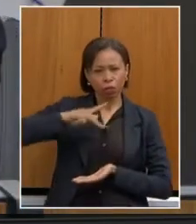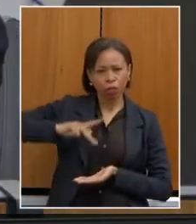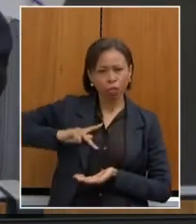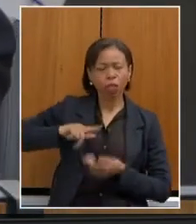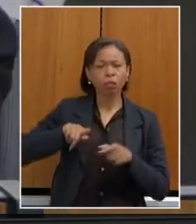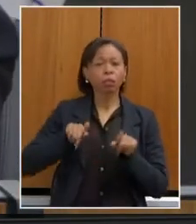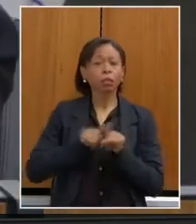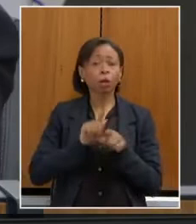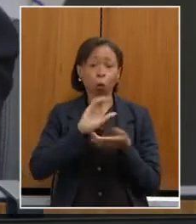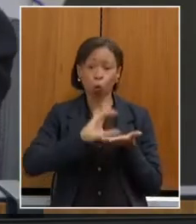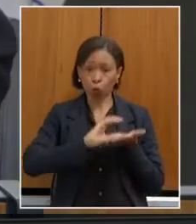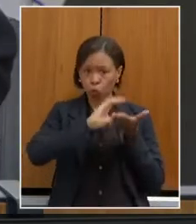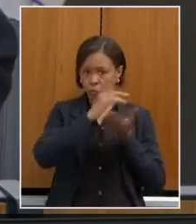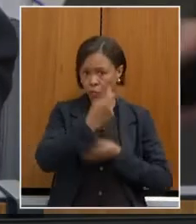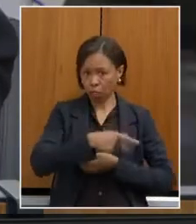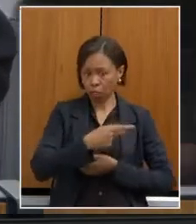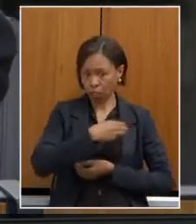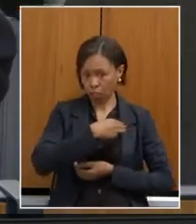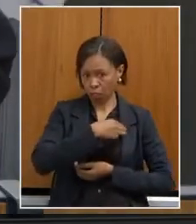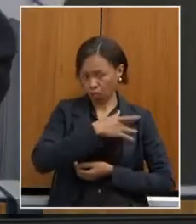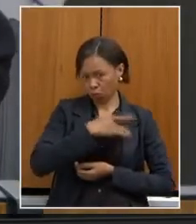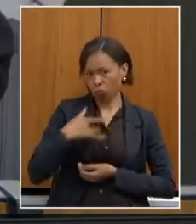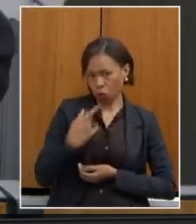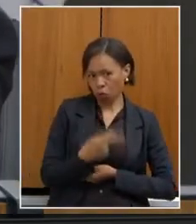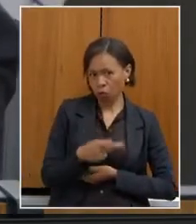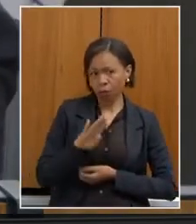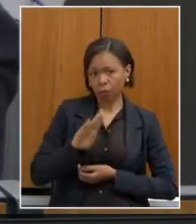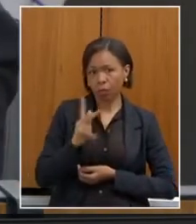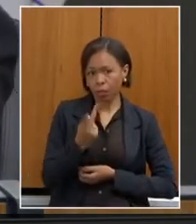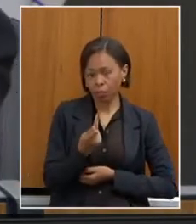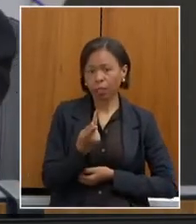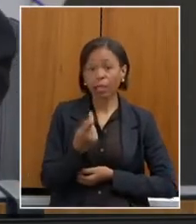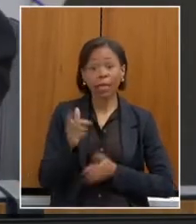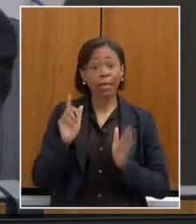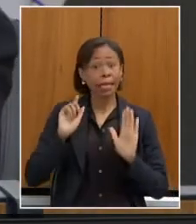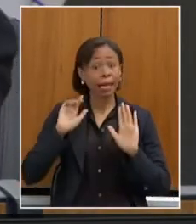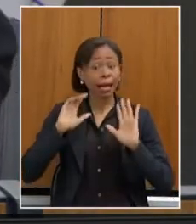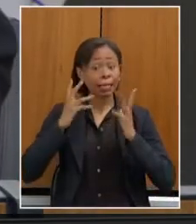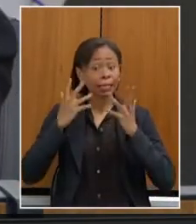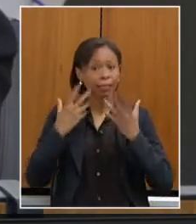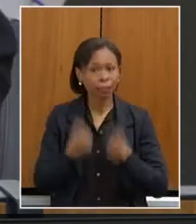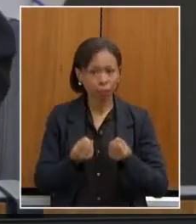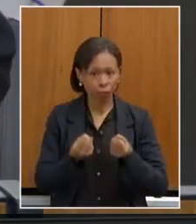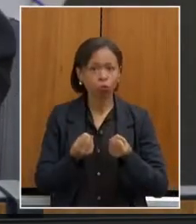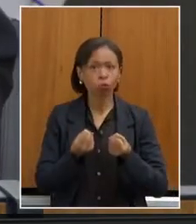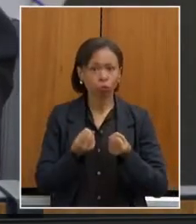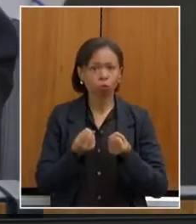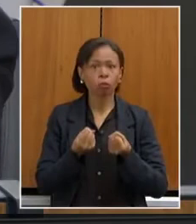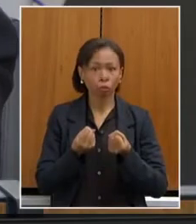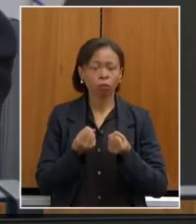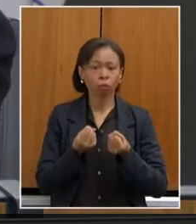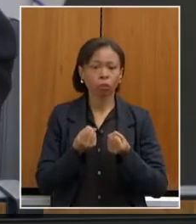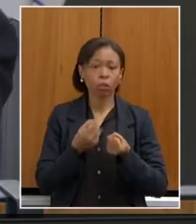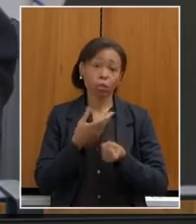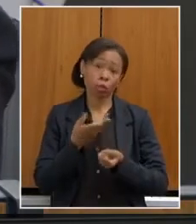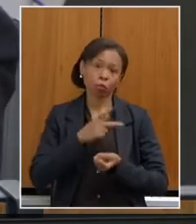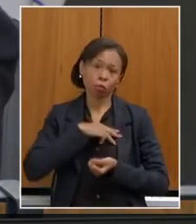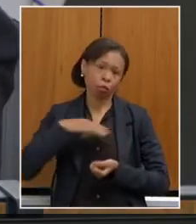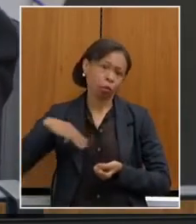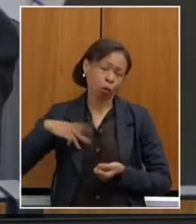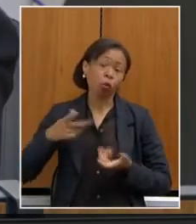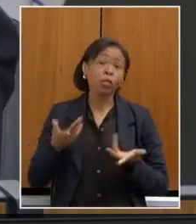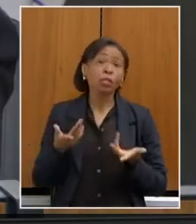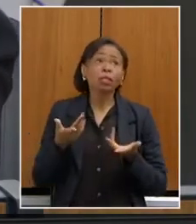validado no grupo do COIS como é distribuído pelos critérios já do Ministério da Saúde e isso é vencido. A